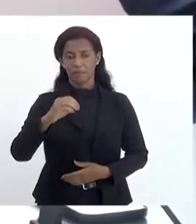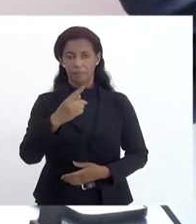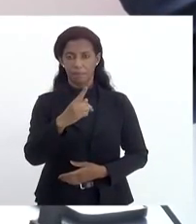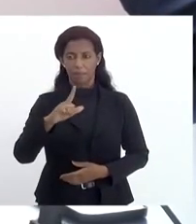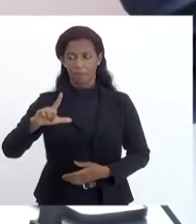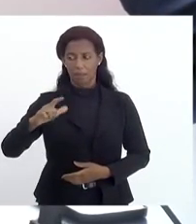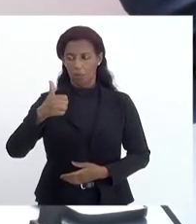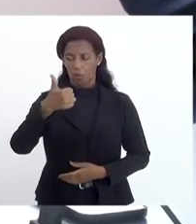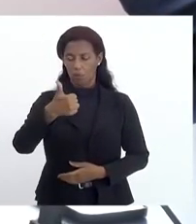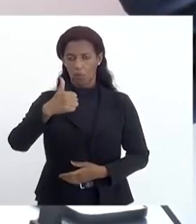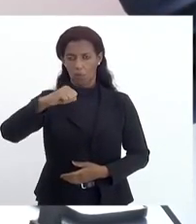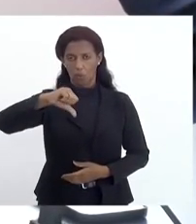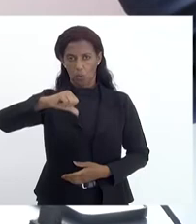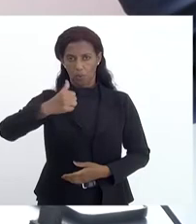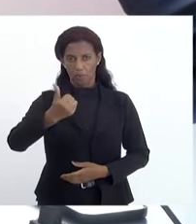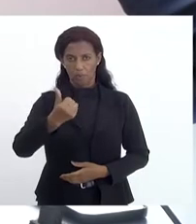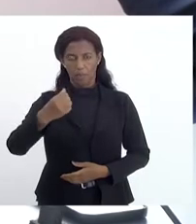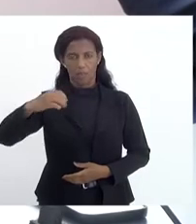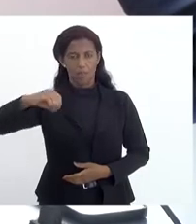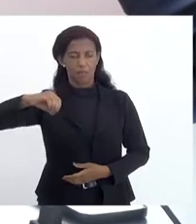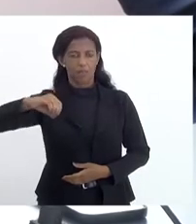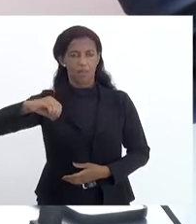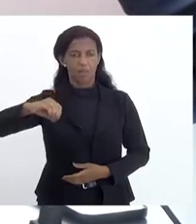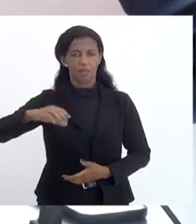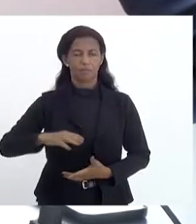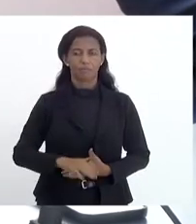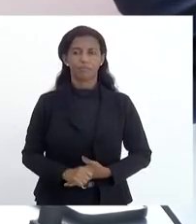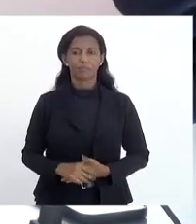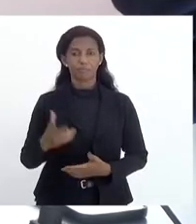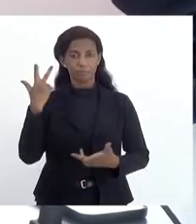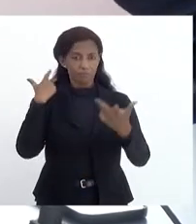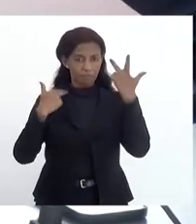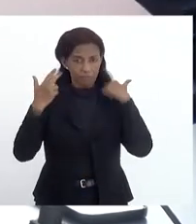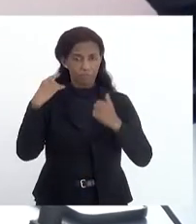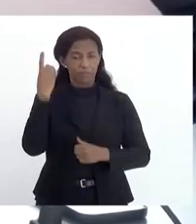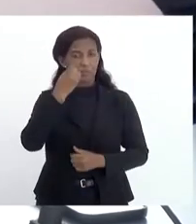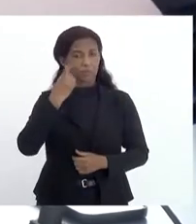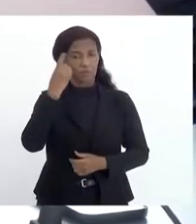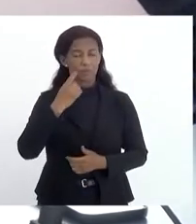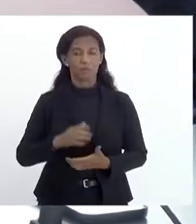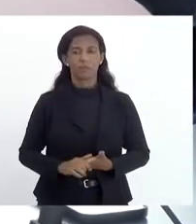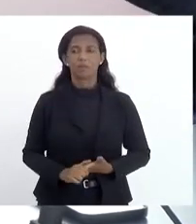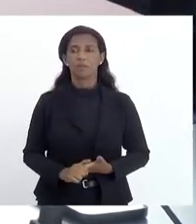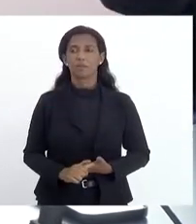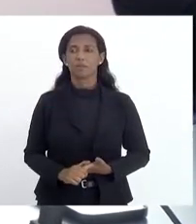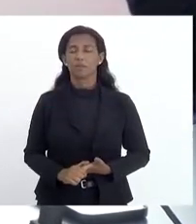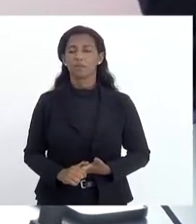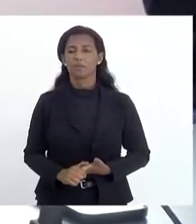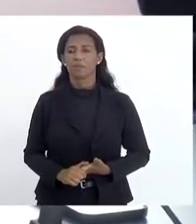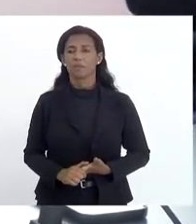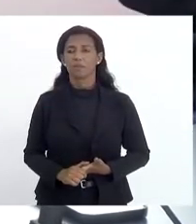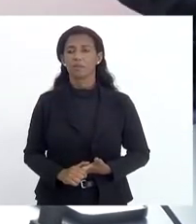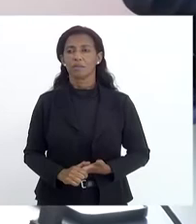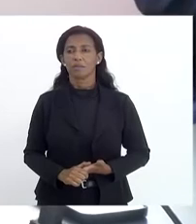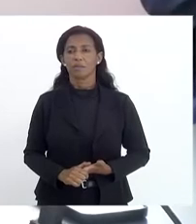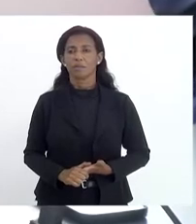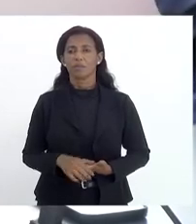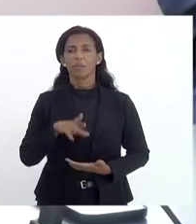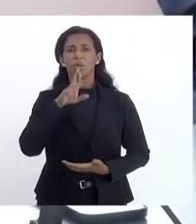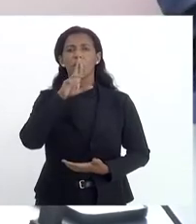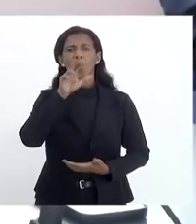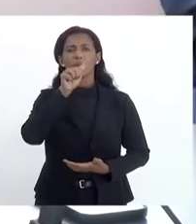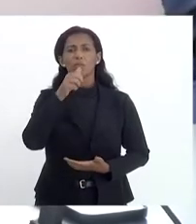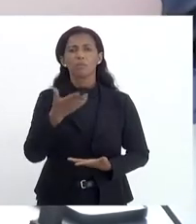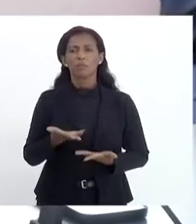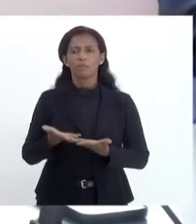lei 1960/2020, autoria do deputado Marcelo Cabeleireiro. Presidente. Deputado Vossa Excelência, Vossa Excelência me